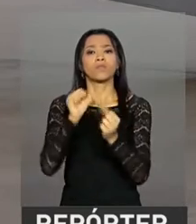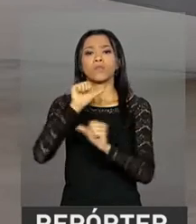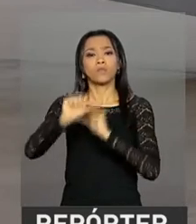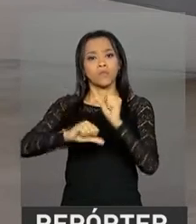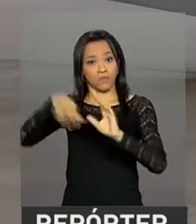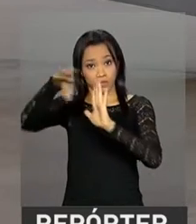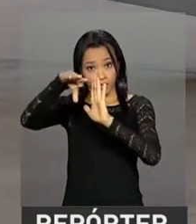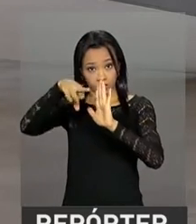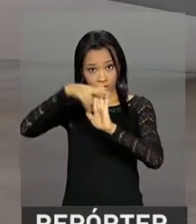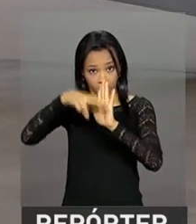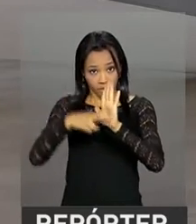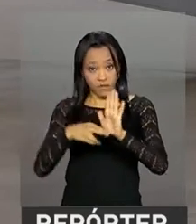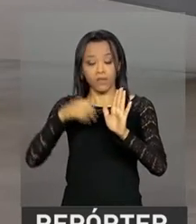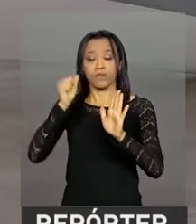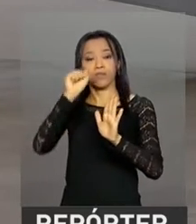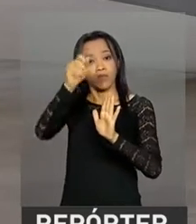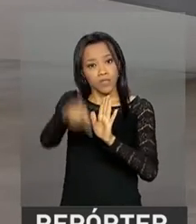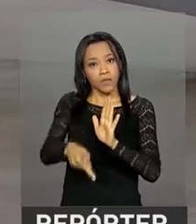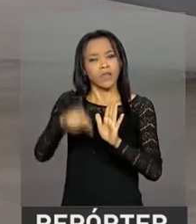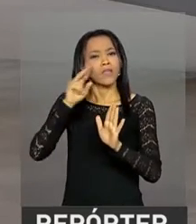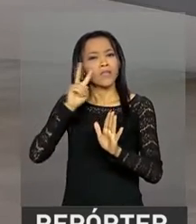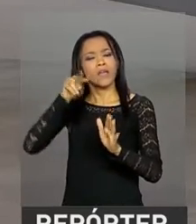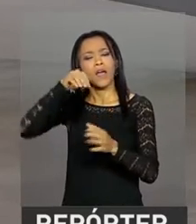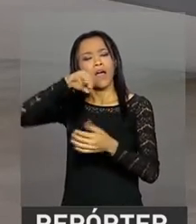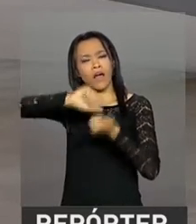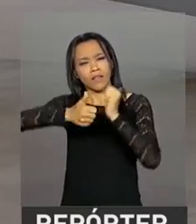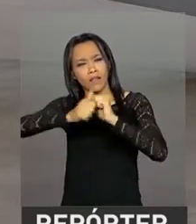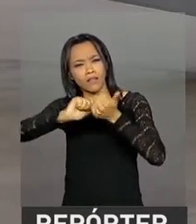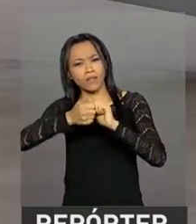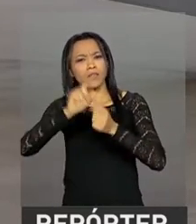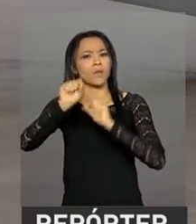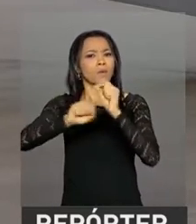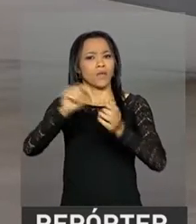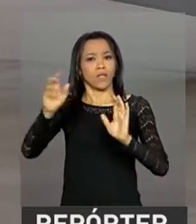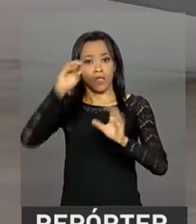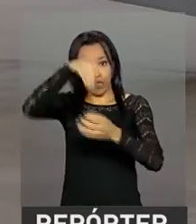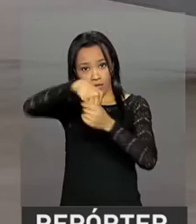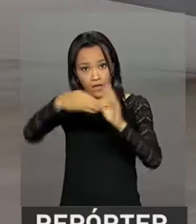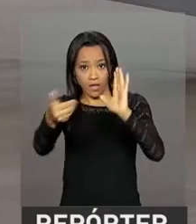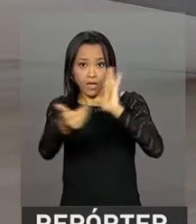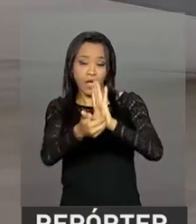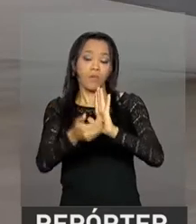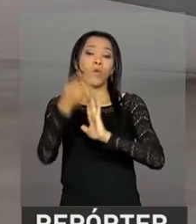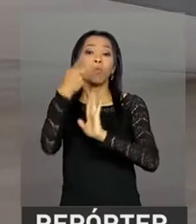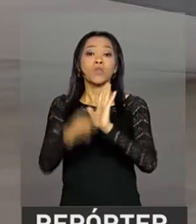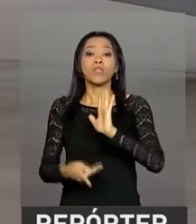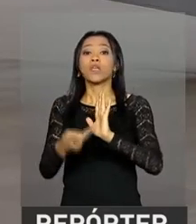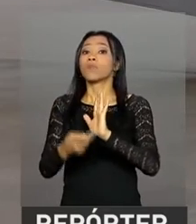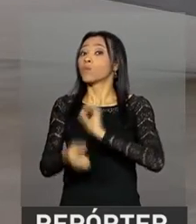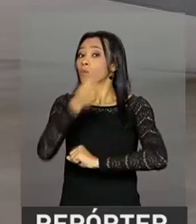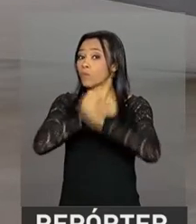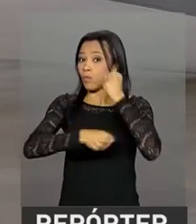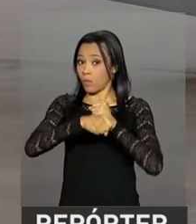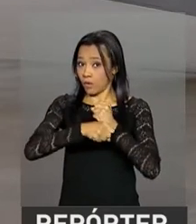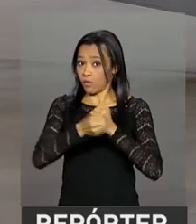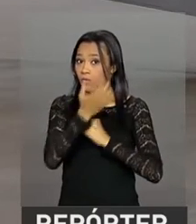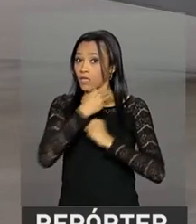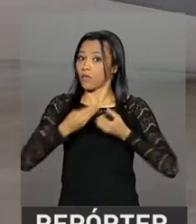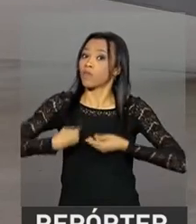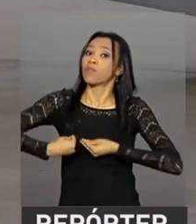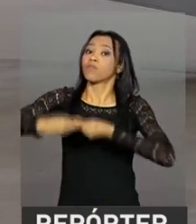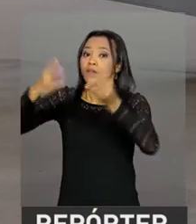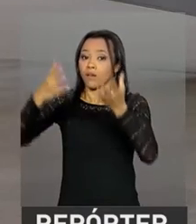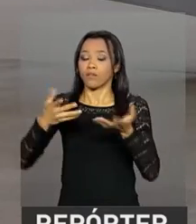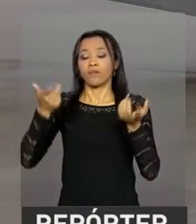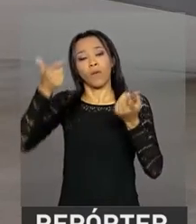que analisa na câmara dos deputados o projeto de reforma enviado pelo governo no final do ano passado ontem em são paulo o presidente